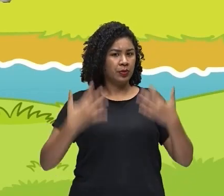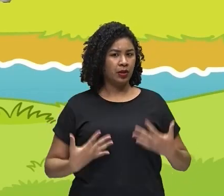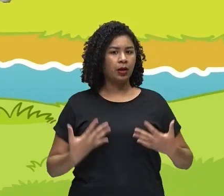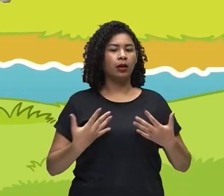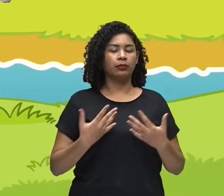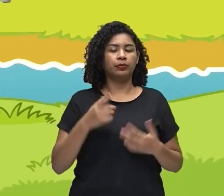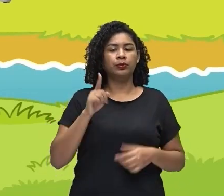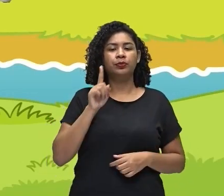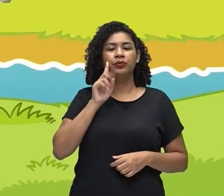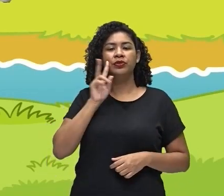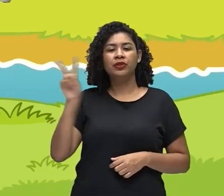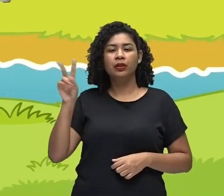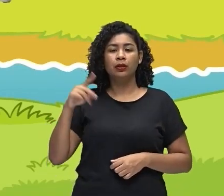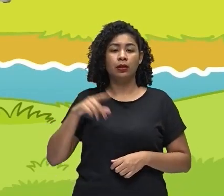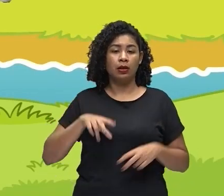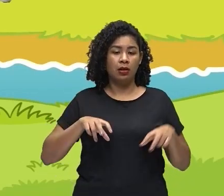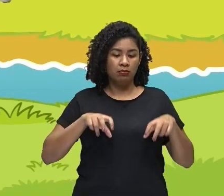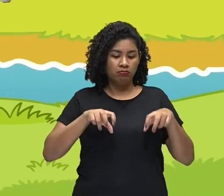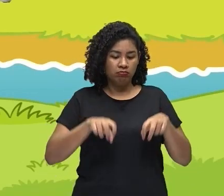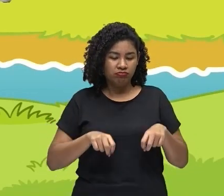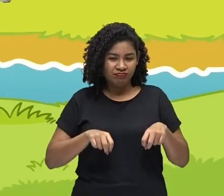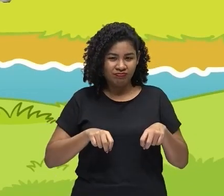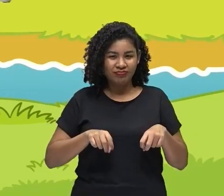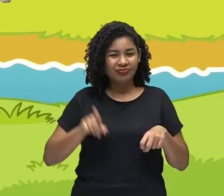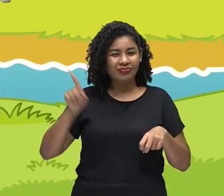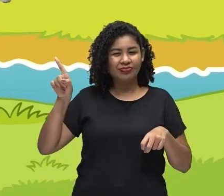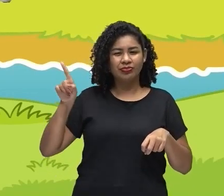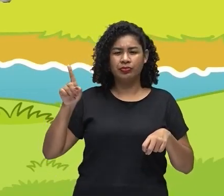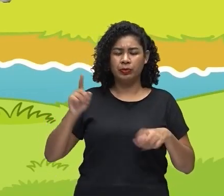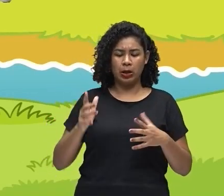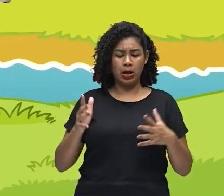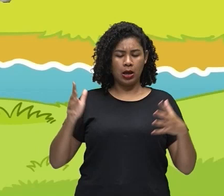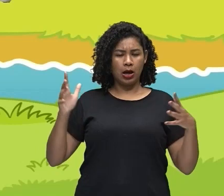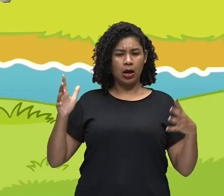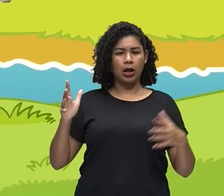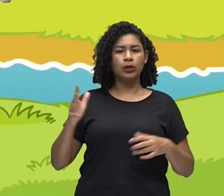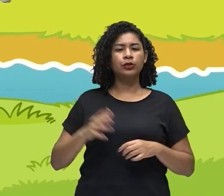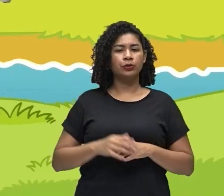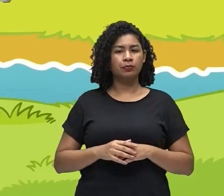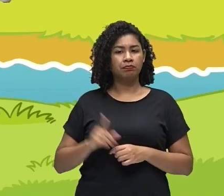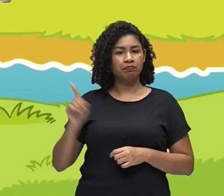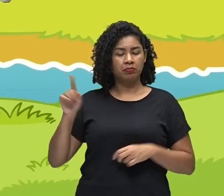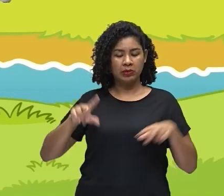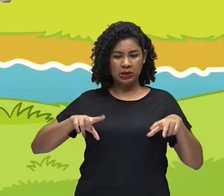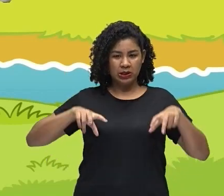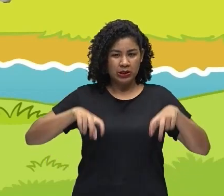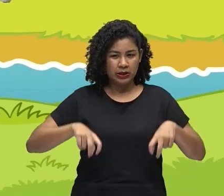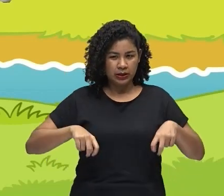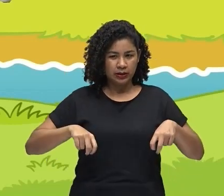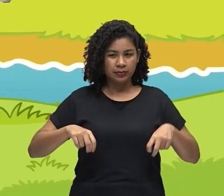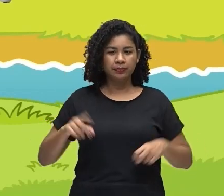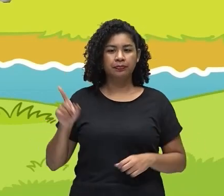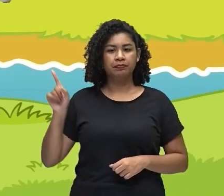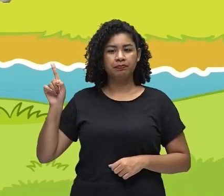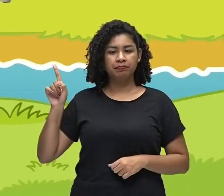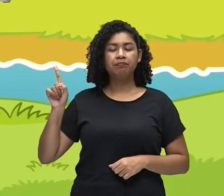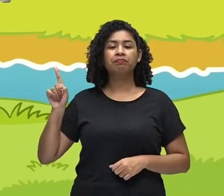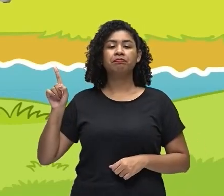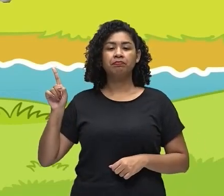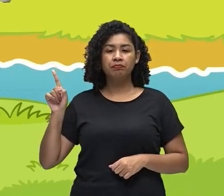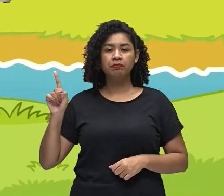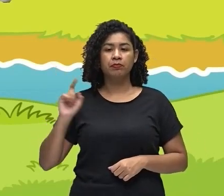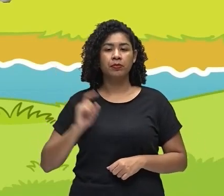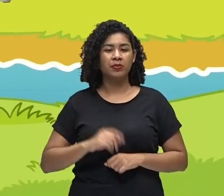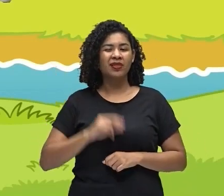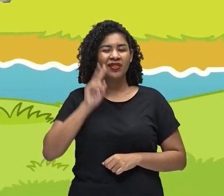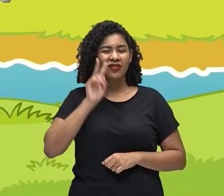ó, uma águia, né? Uma ave grande ali, uma ave de rapina, ou até mesmo um gavião, trazendo mais aqui para a nossa região. E essa águia, como a gente já